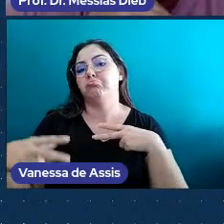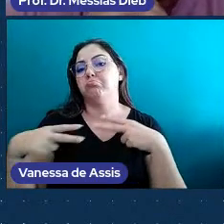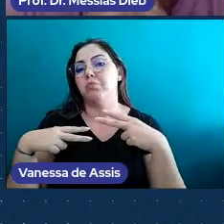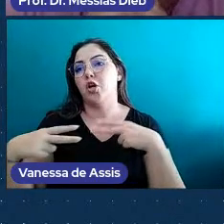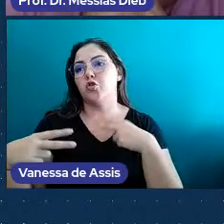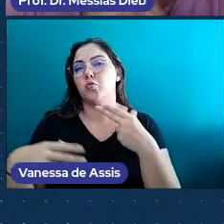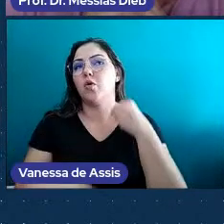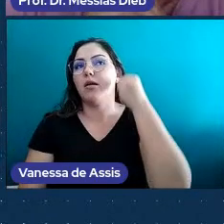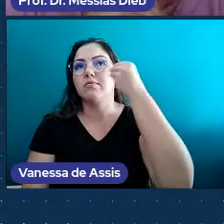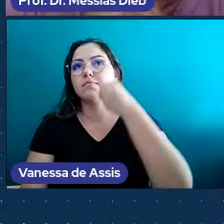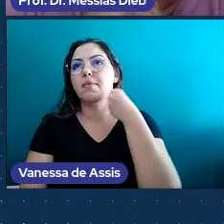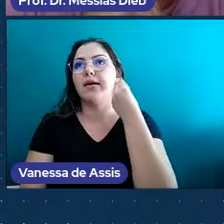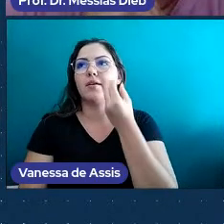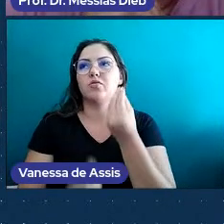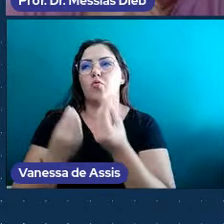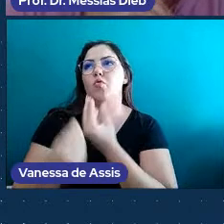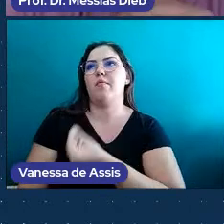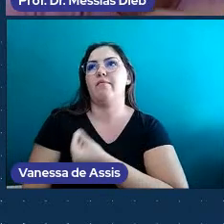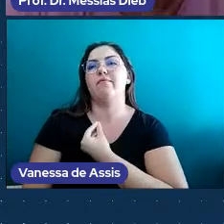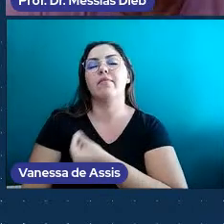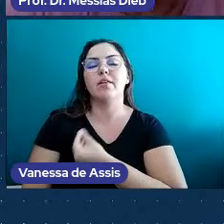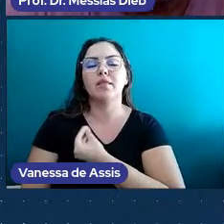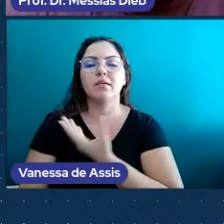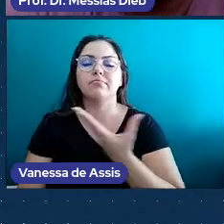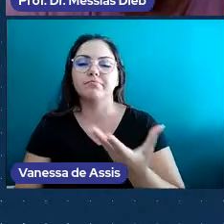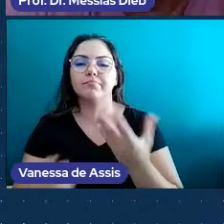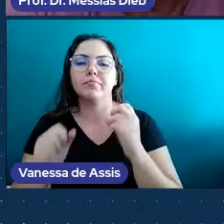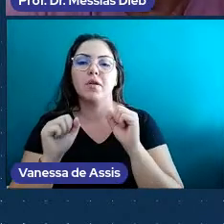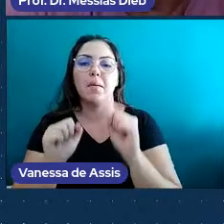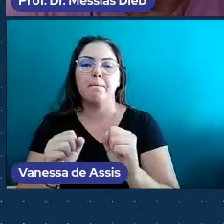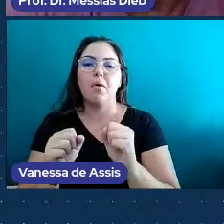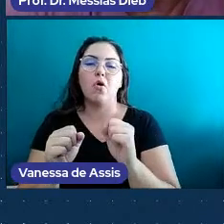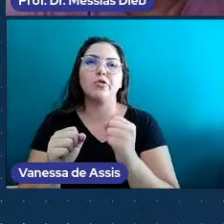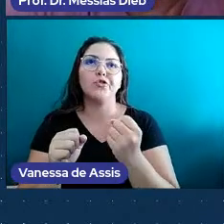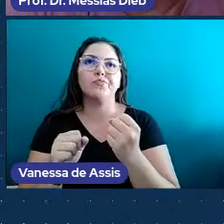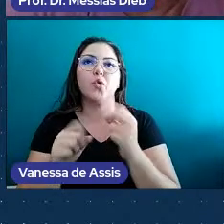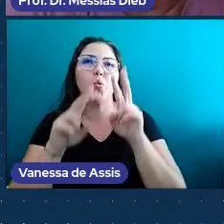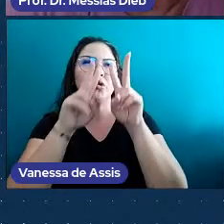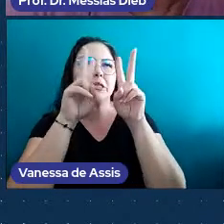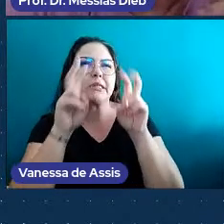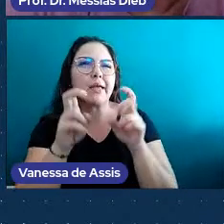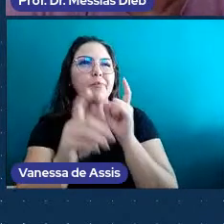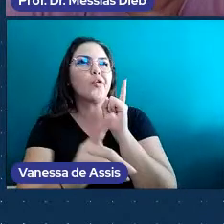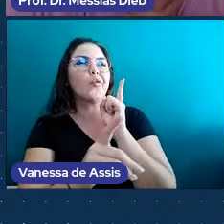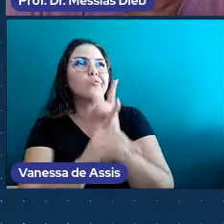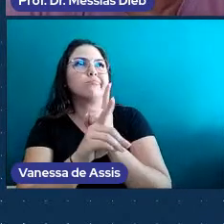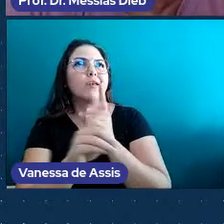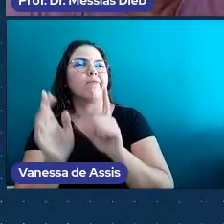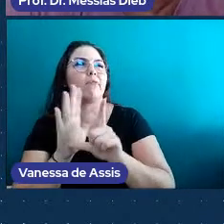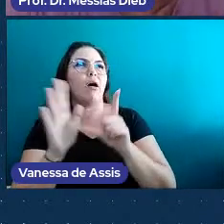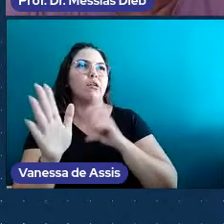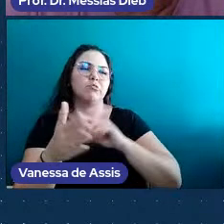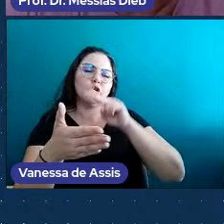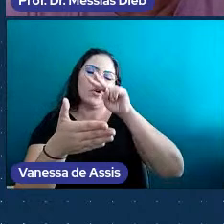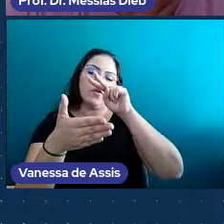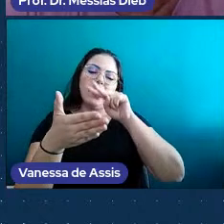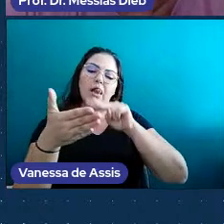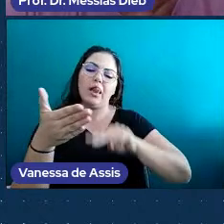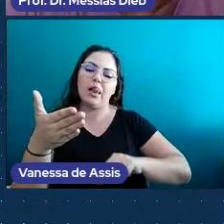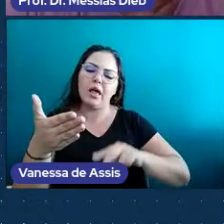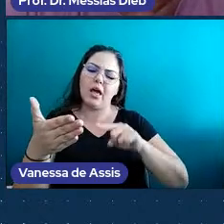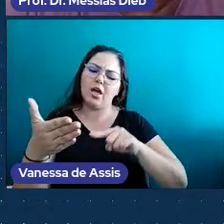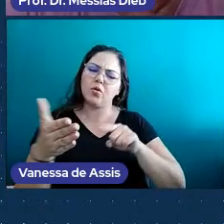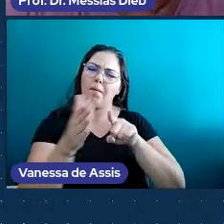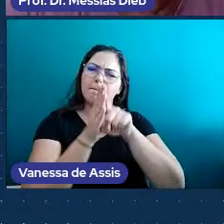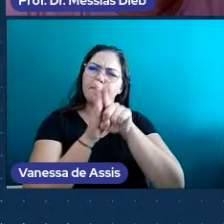realidade, ele pode nascer de leituras prévias que você fez, por exemplo, você leu algumas